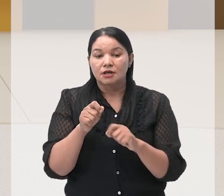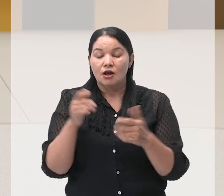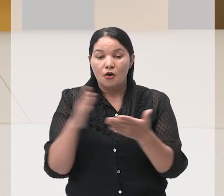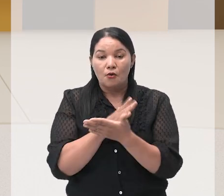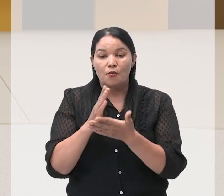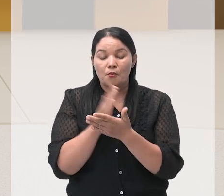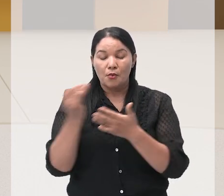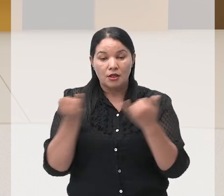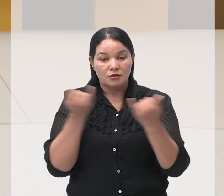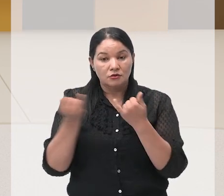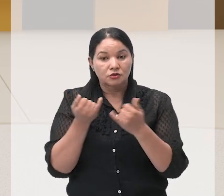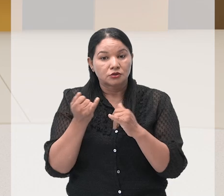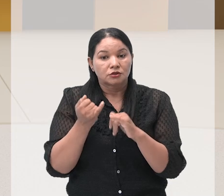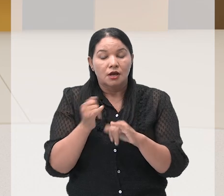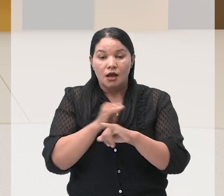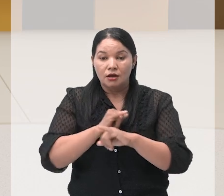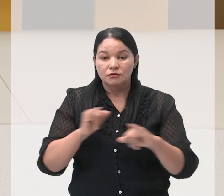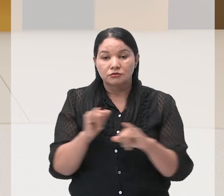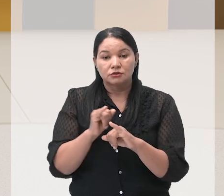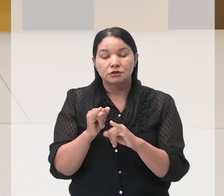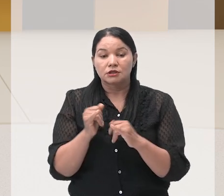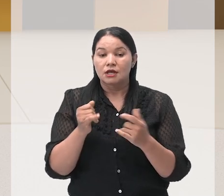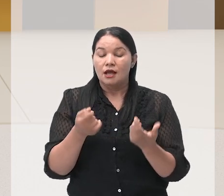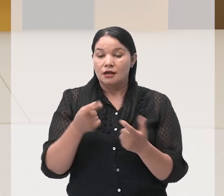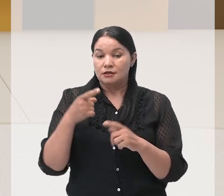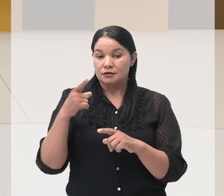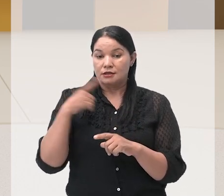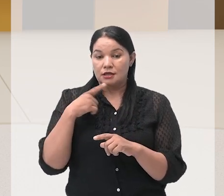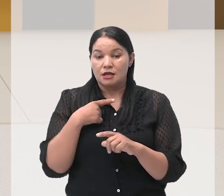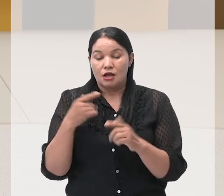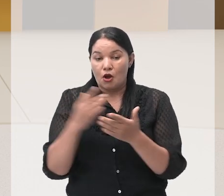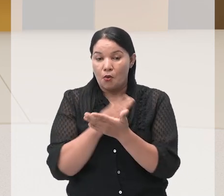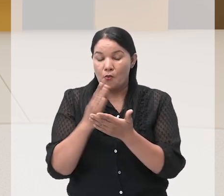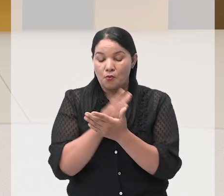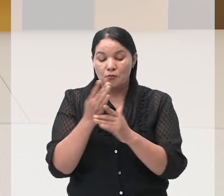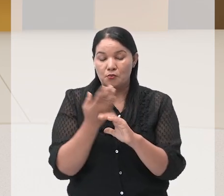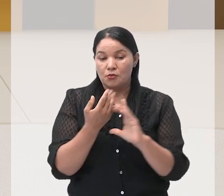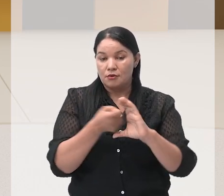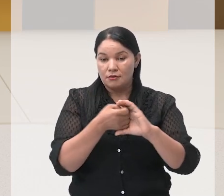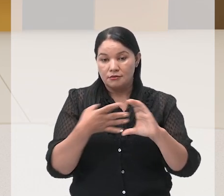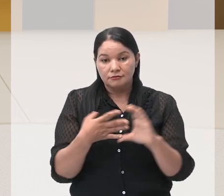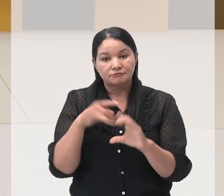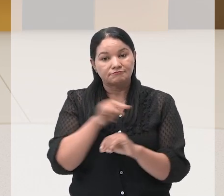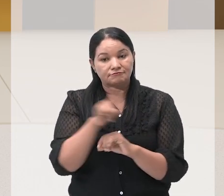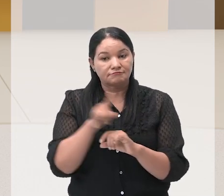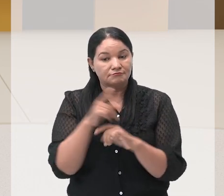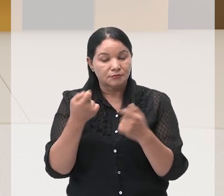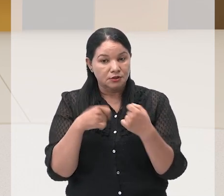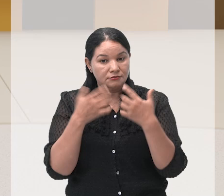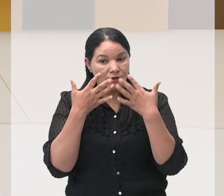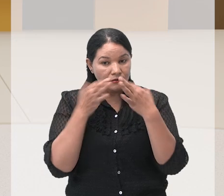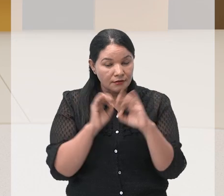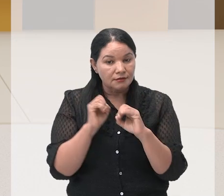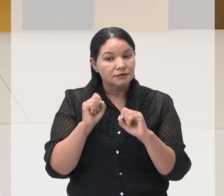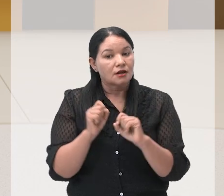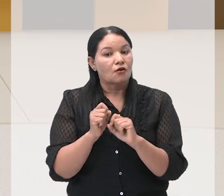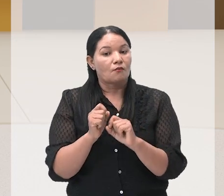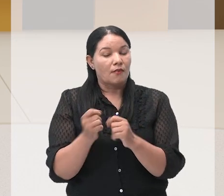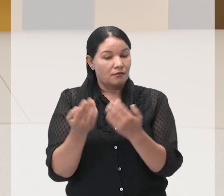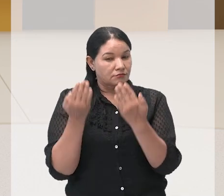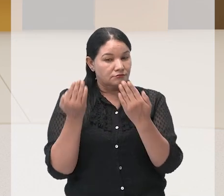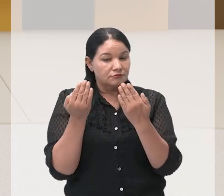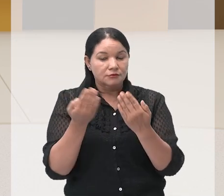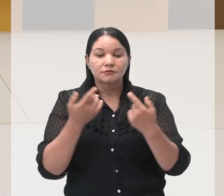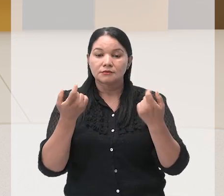contenham algumas dessas características, vocês já ficarem de olho e desconfiarem. Agora, nós preparamos